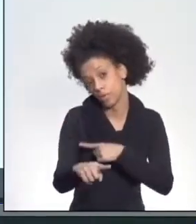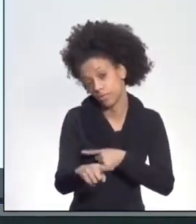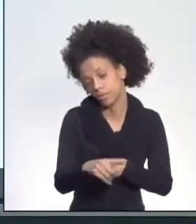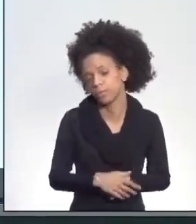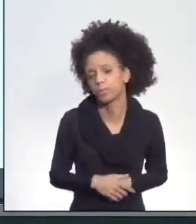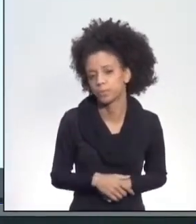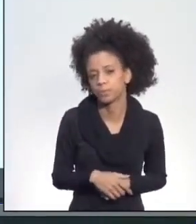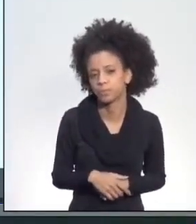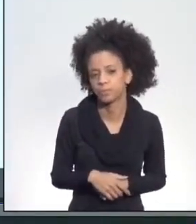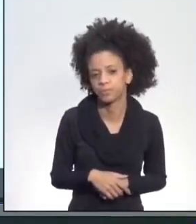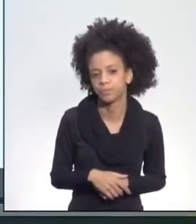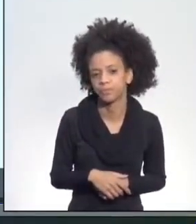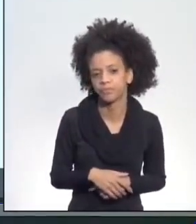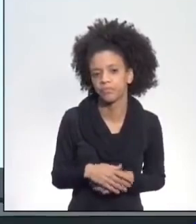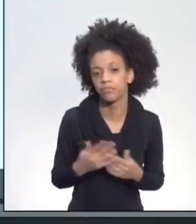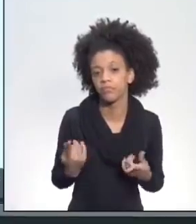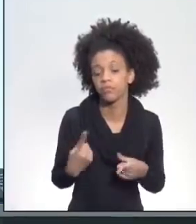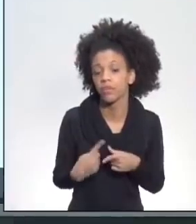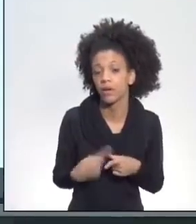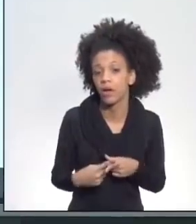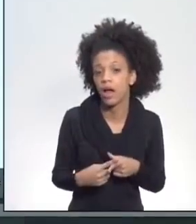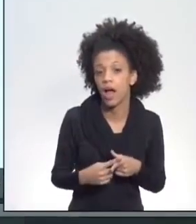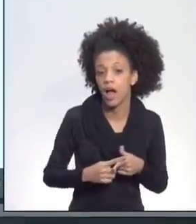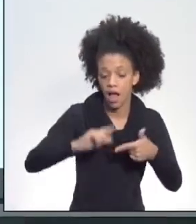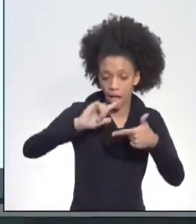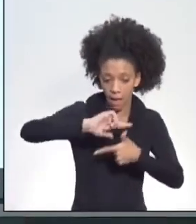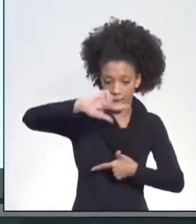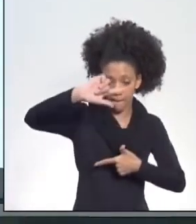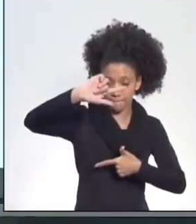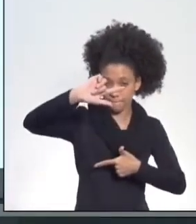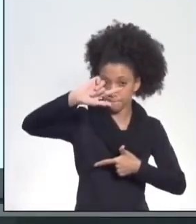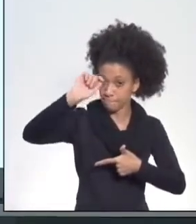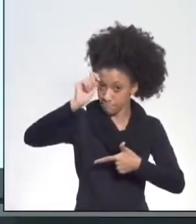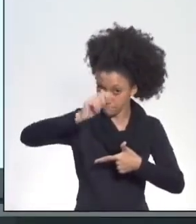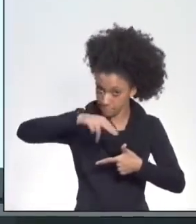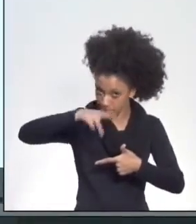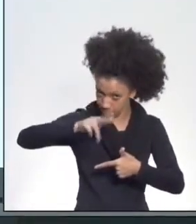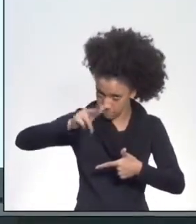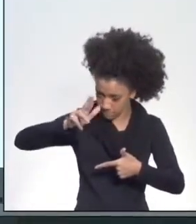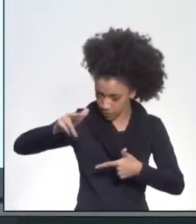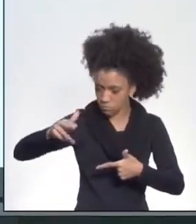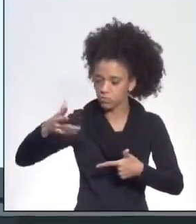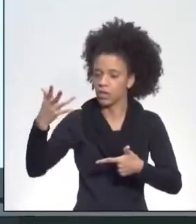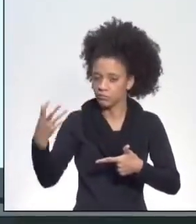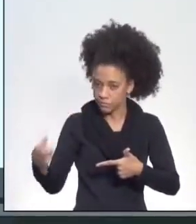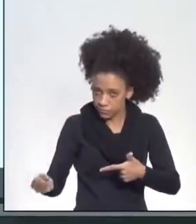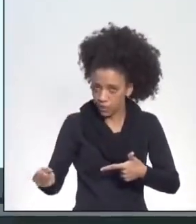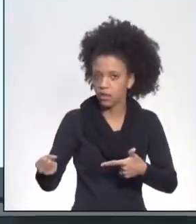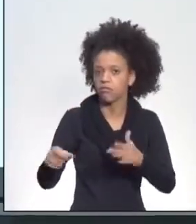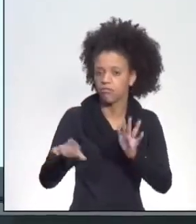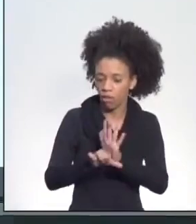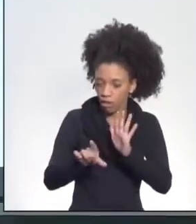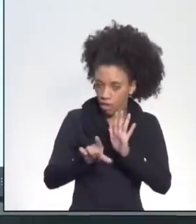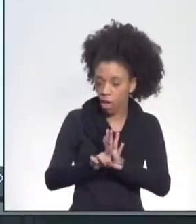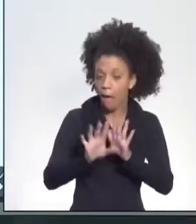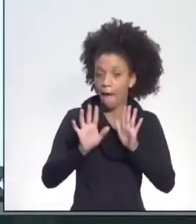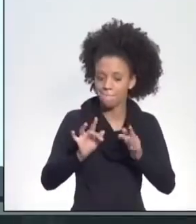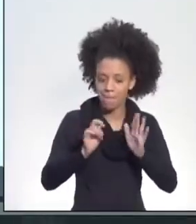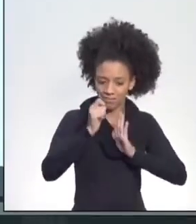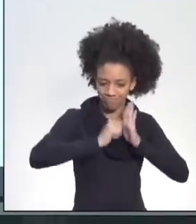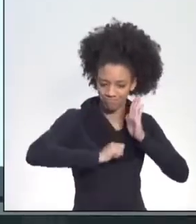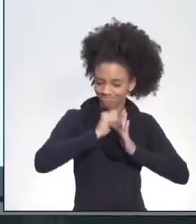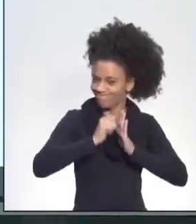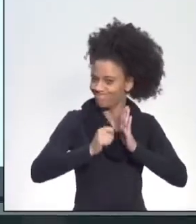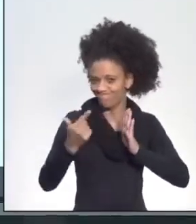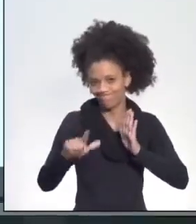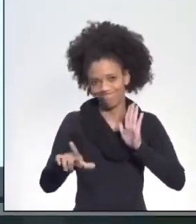tá? Mesmo porque a pichação, gente, ela não passa por um crivo estético, artístico, ela não tem uma